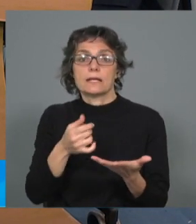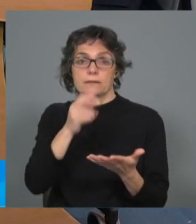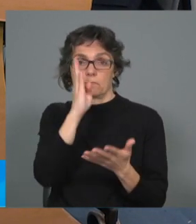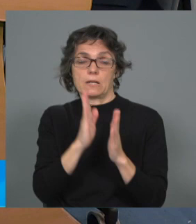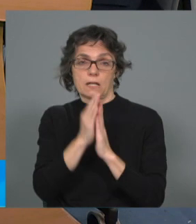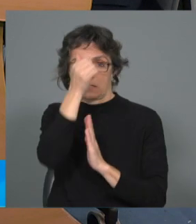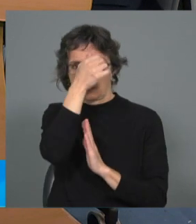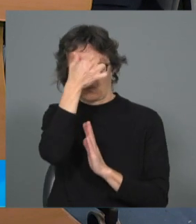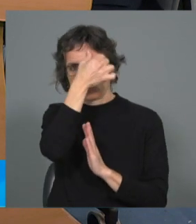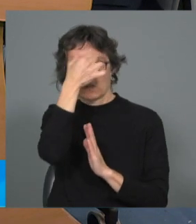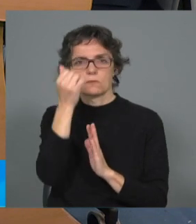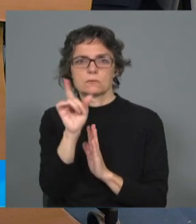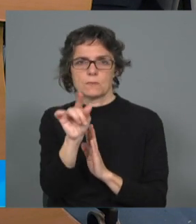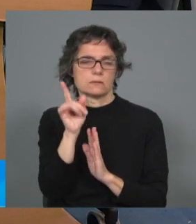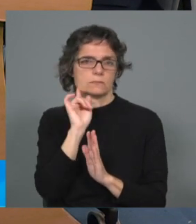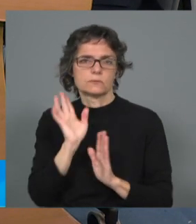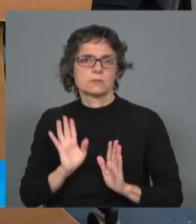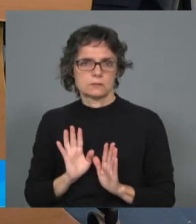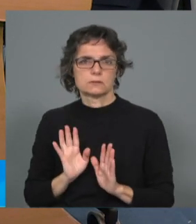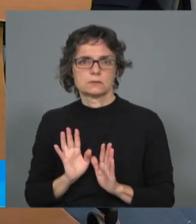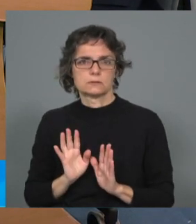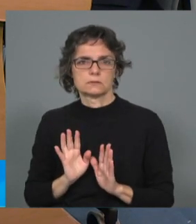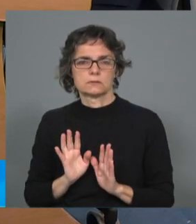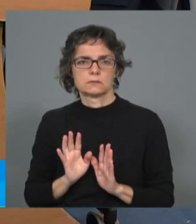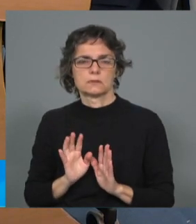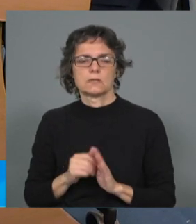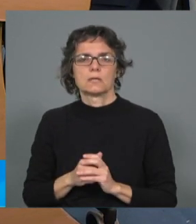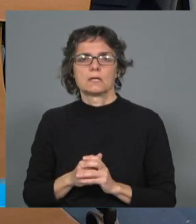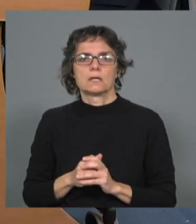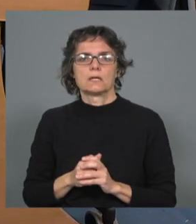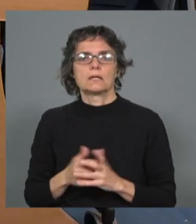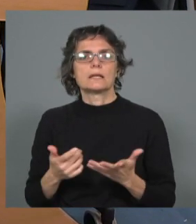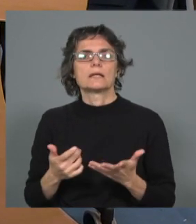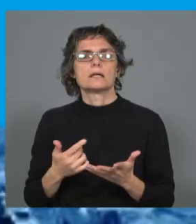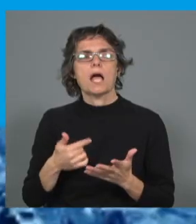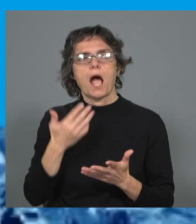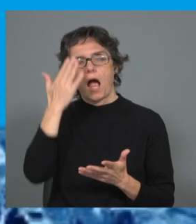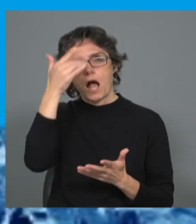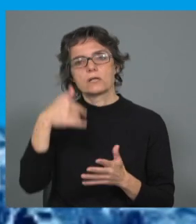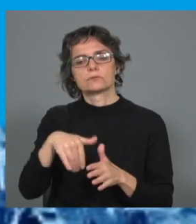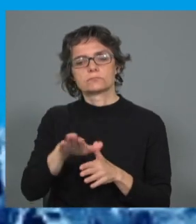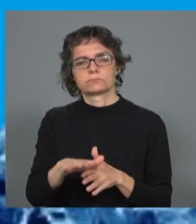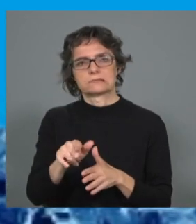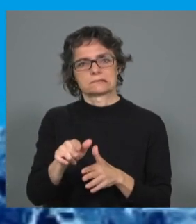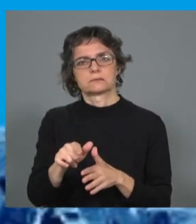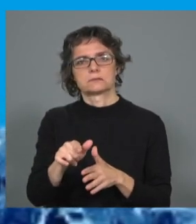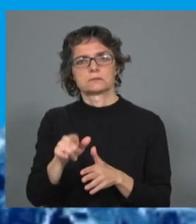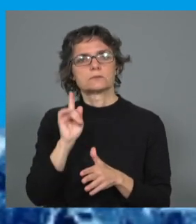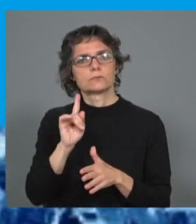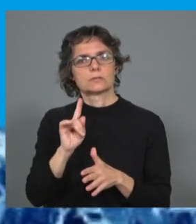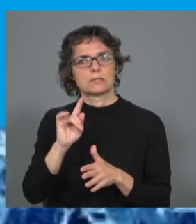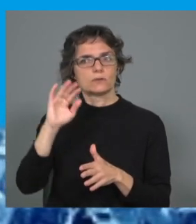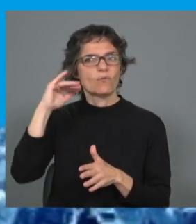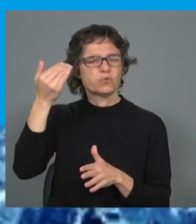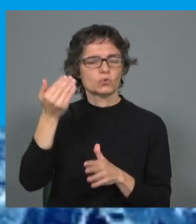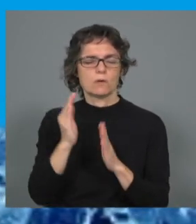outro, como sabemos todos, é um outro sacramento. Portanto, haver aqui, acho que o passo seguinte, com tempo, a Igreja é sábia,